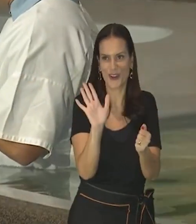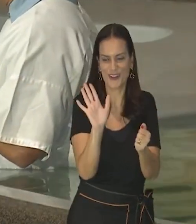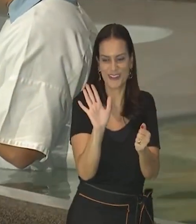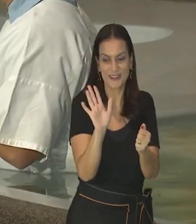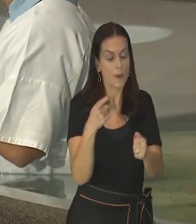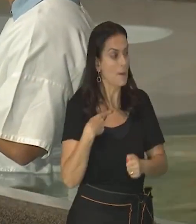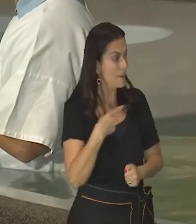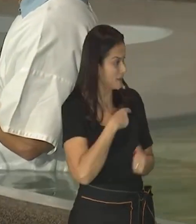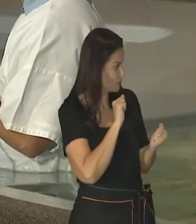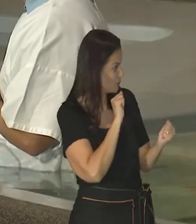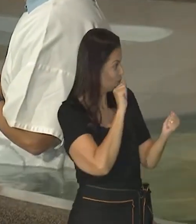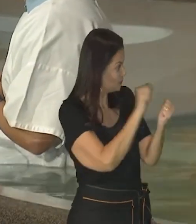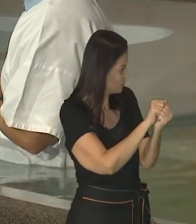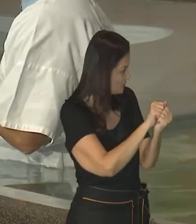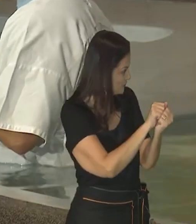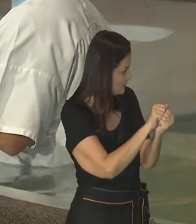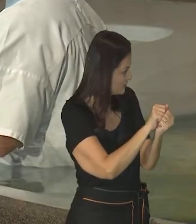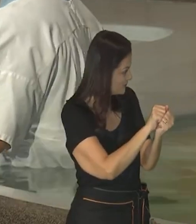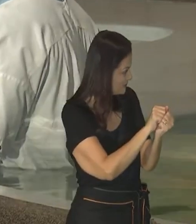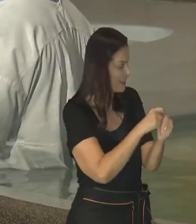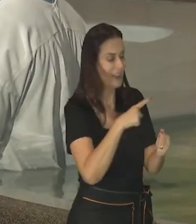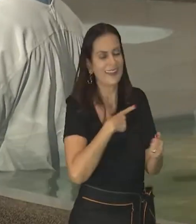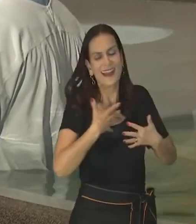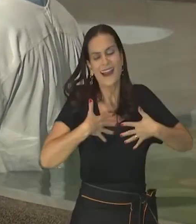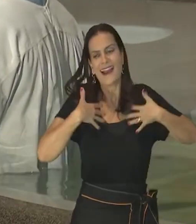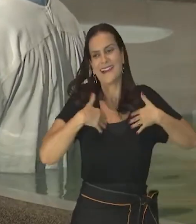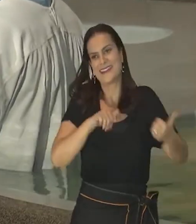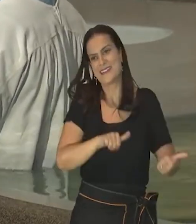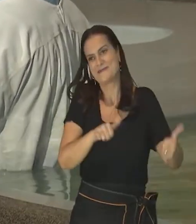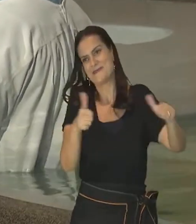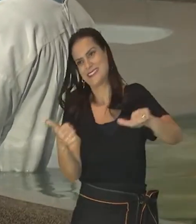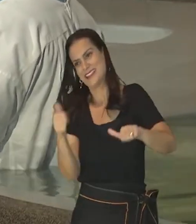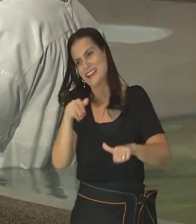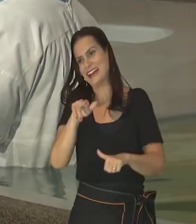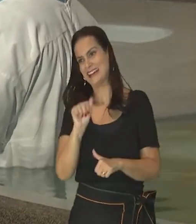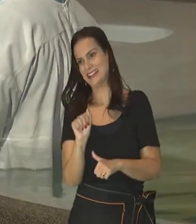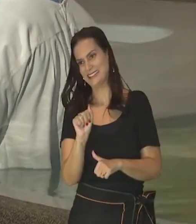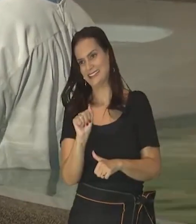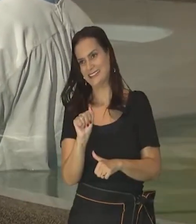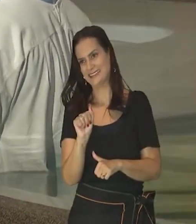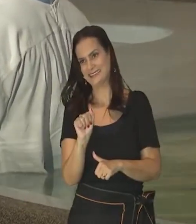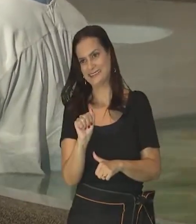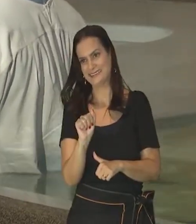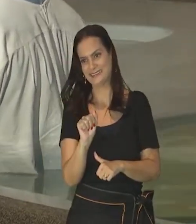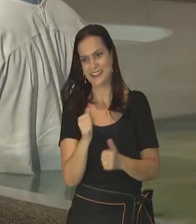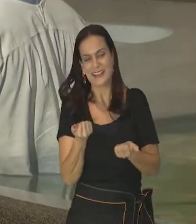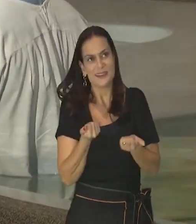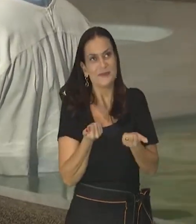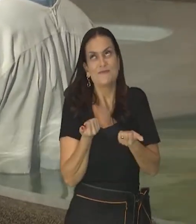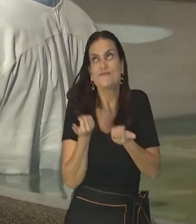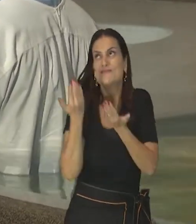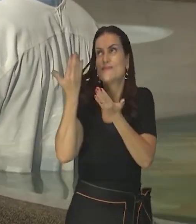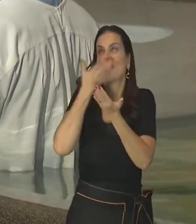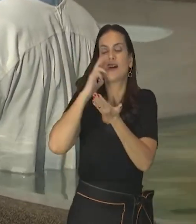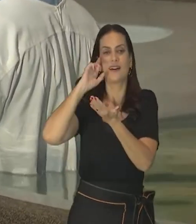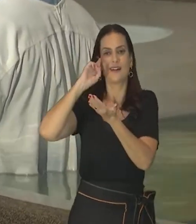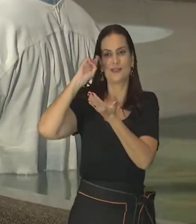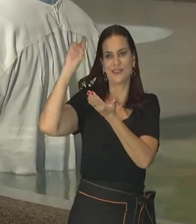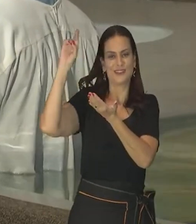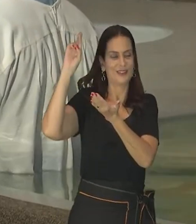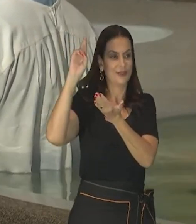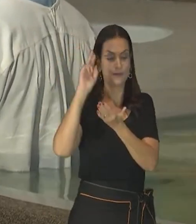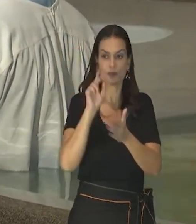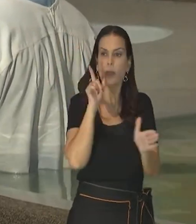Enio está aqui, e nós temos a alegria de batizar a Aninha e dedicar esta vida ao Senhor.